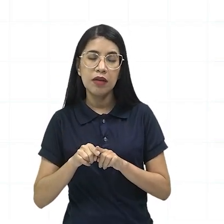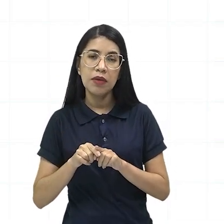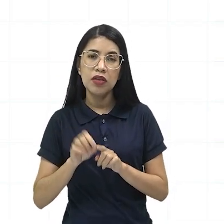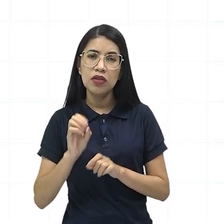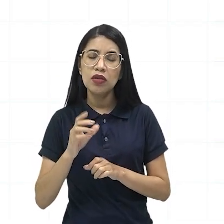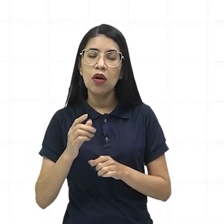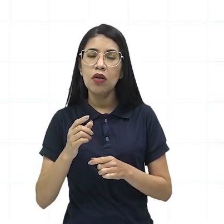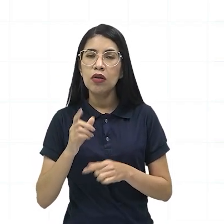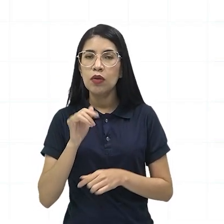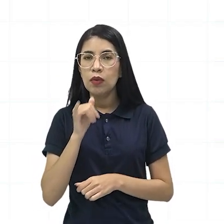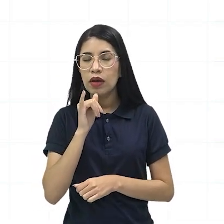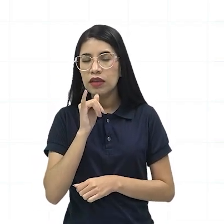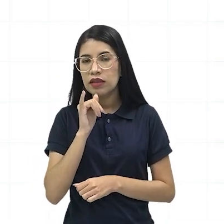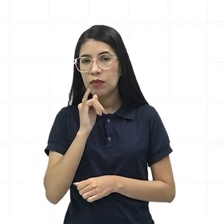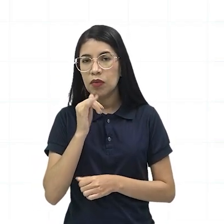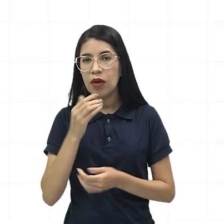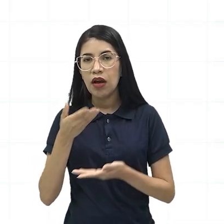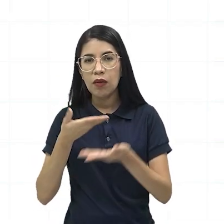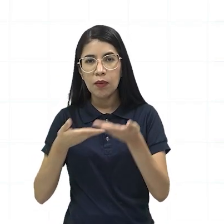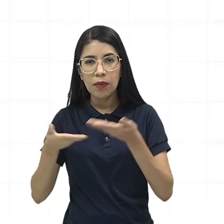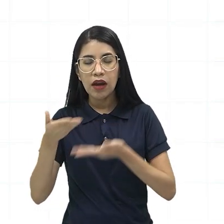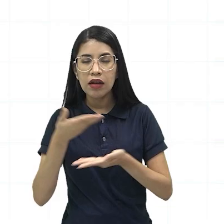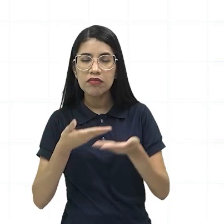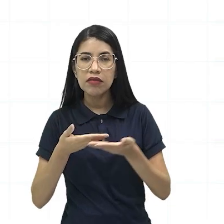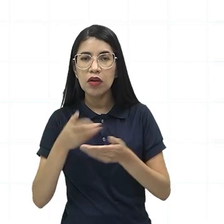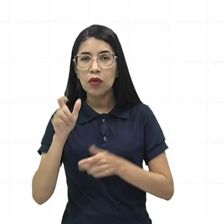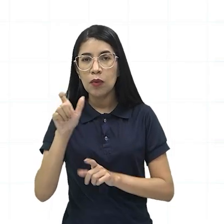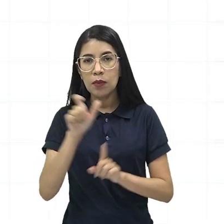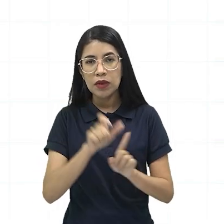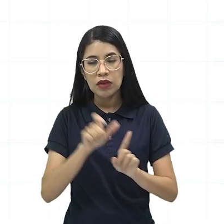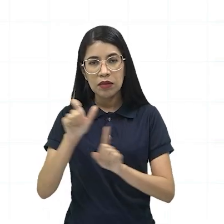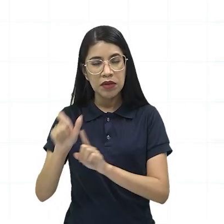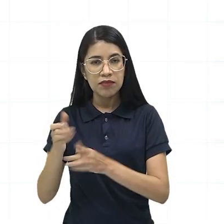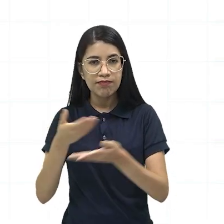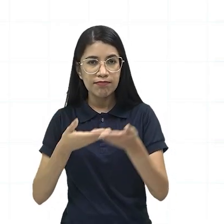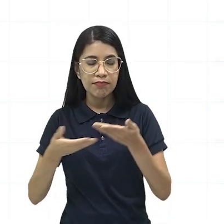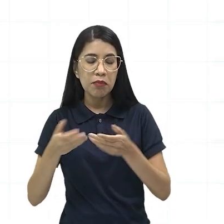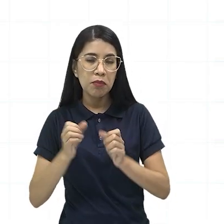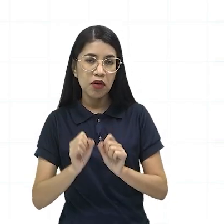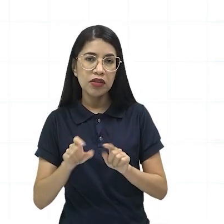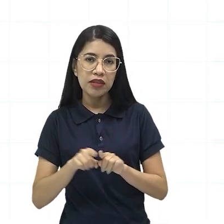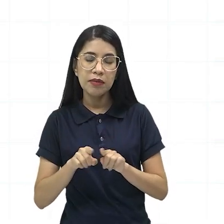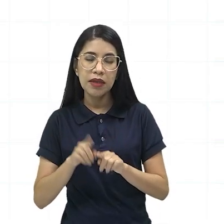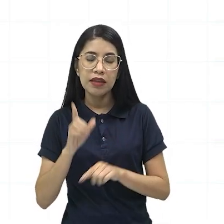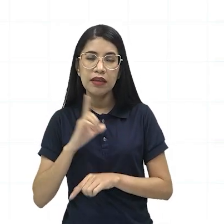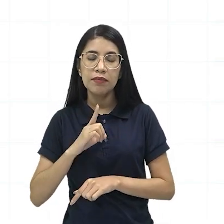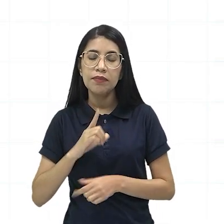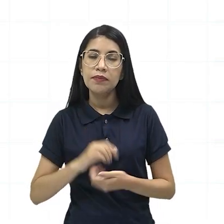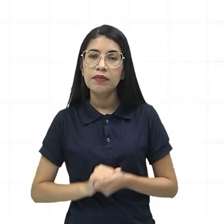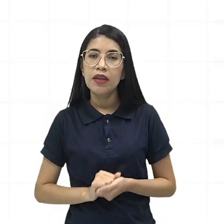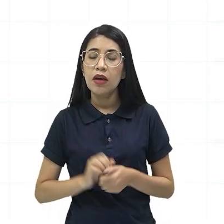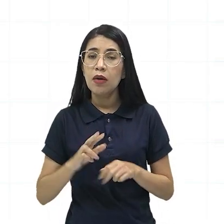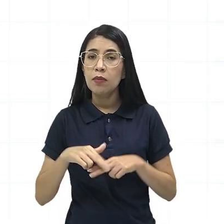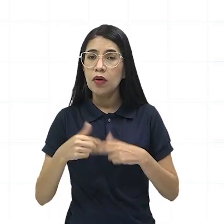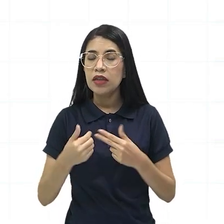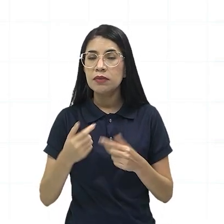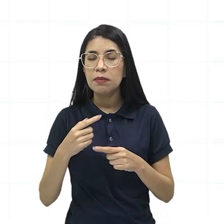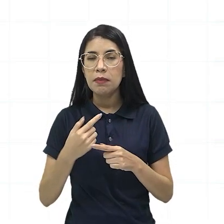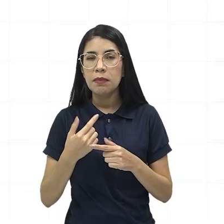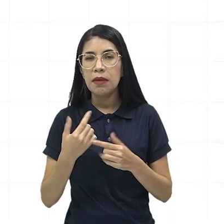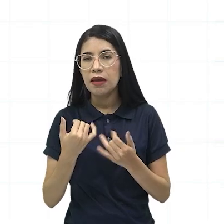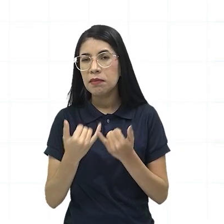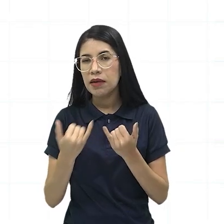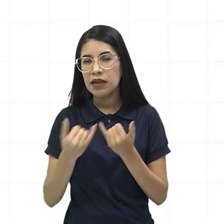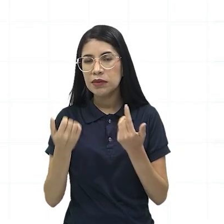em diálogos entre personagens. As crônicas, no geral, podem apresentar só diálogos. Por isso elas parecem muito uma piada, né? As